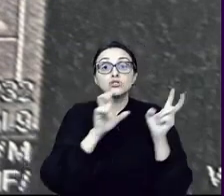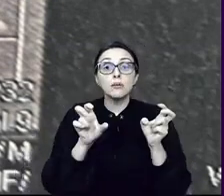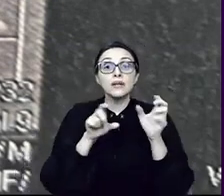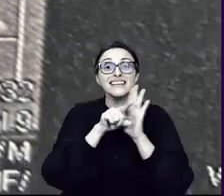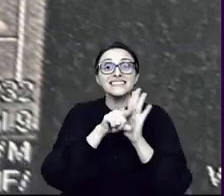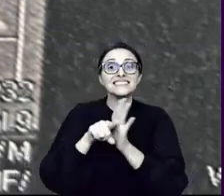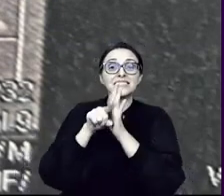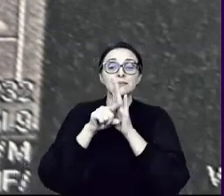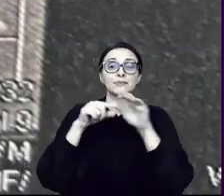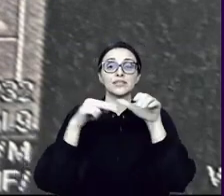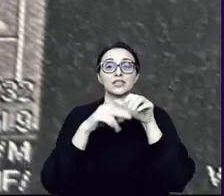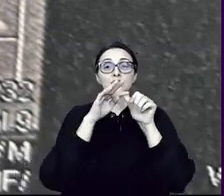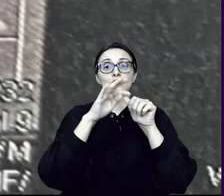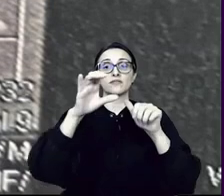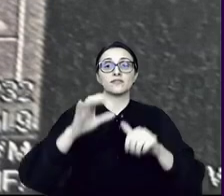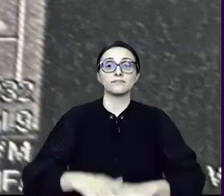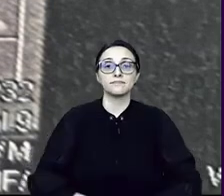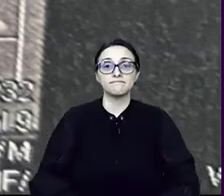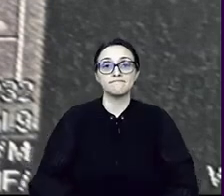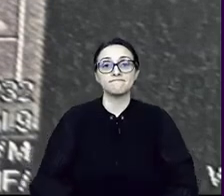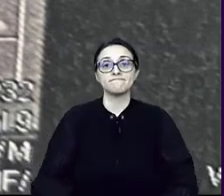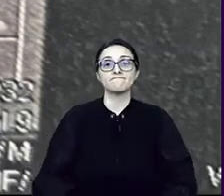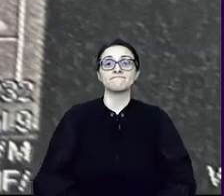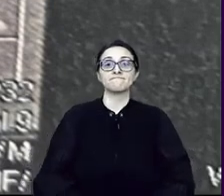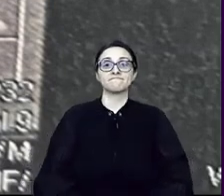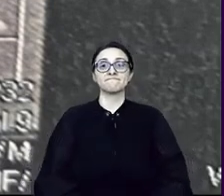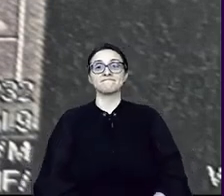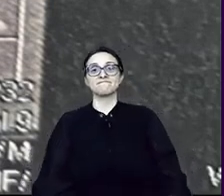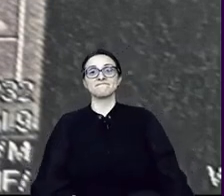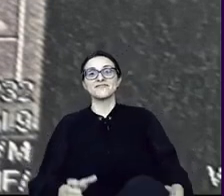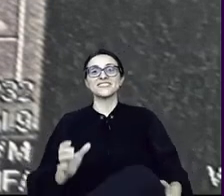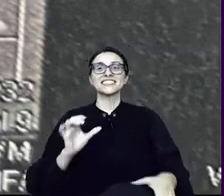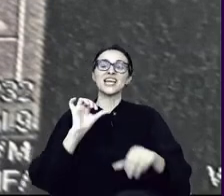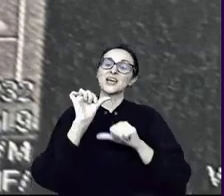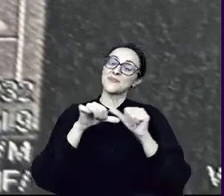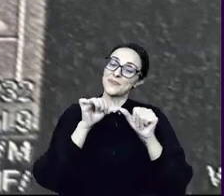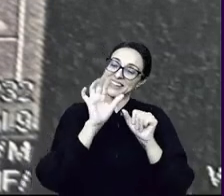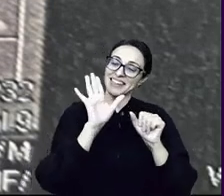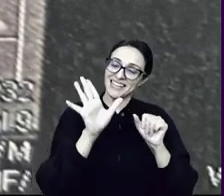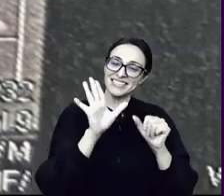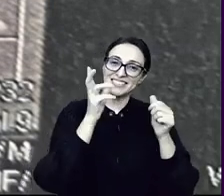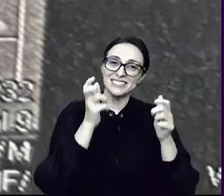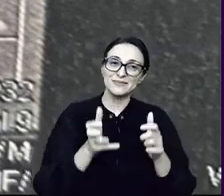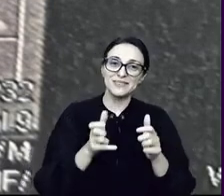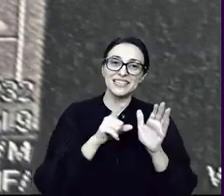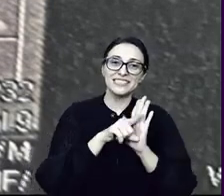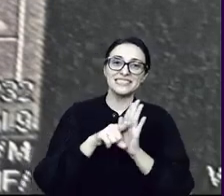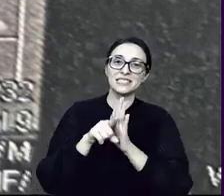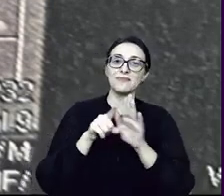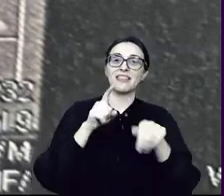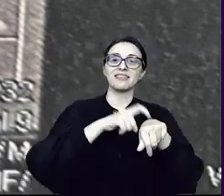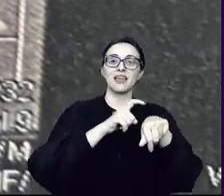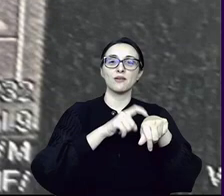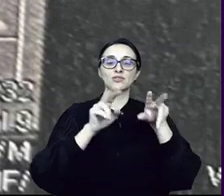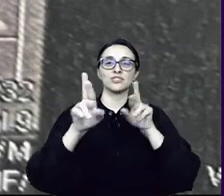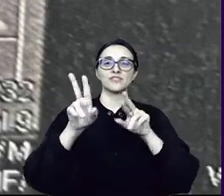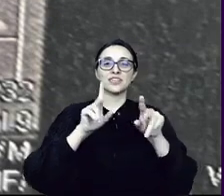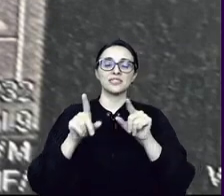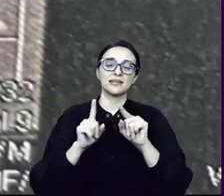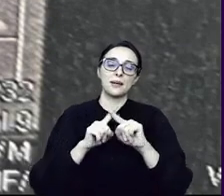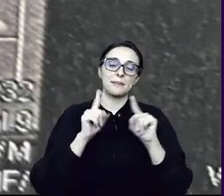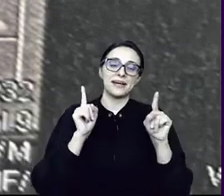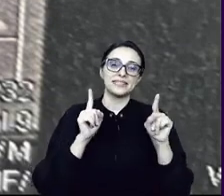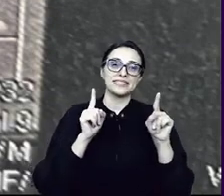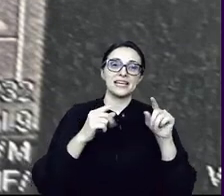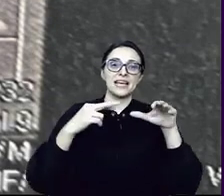de tomografia. Eu vou até já mudar, né, para tu ver. Claro que são exames em tempos diferentes, mas a